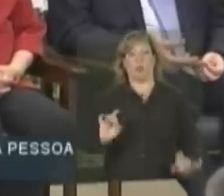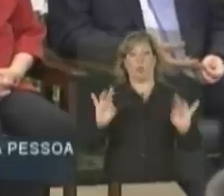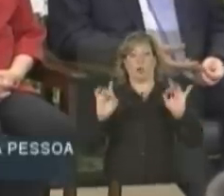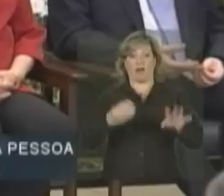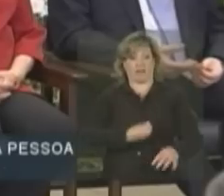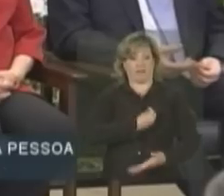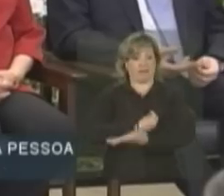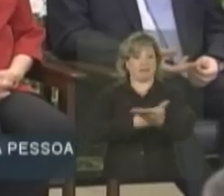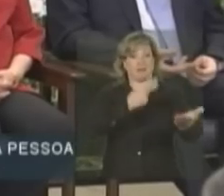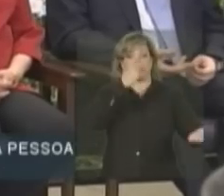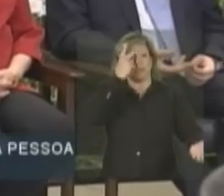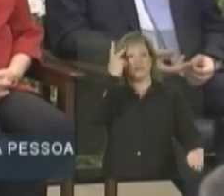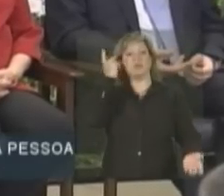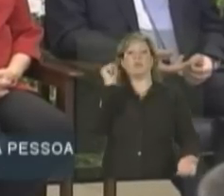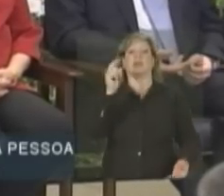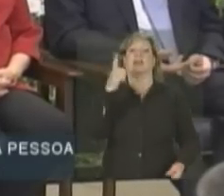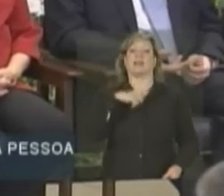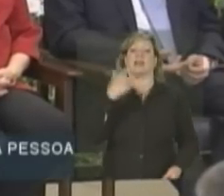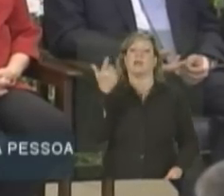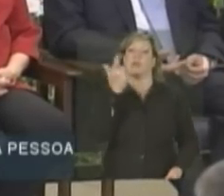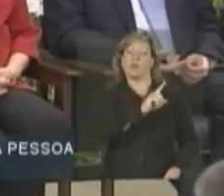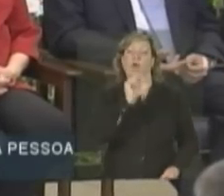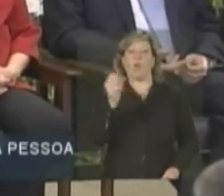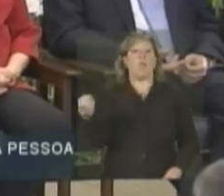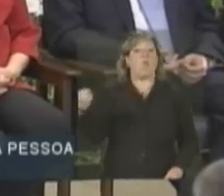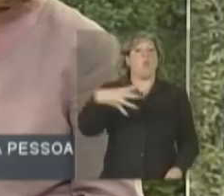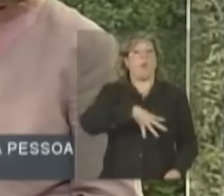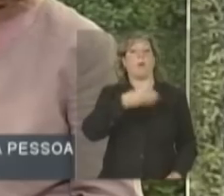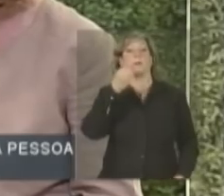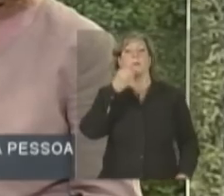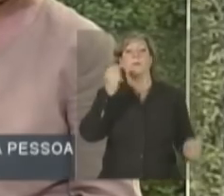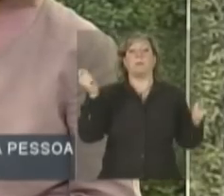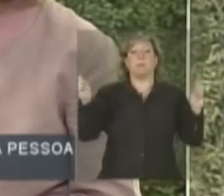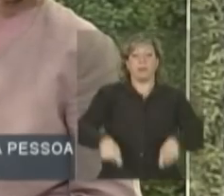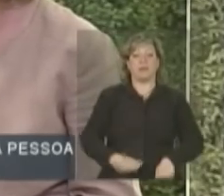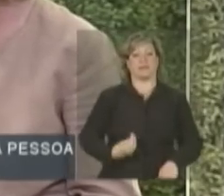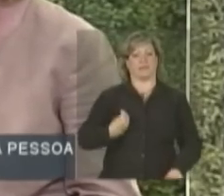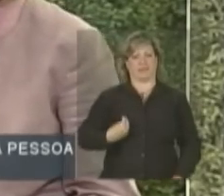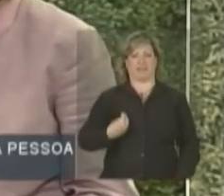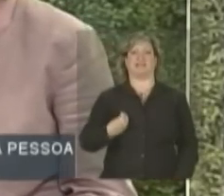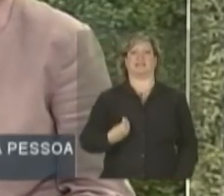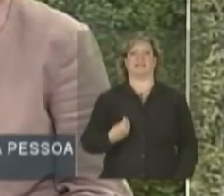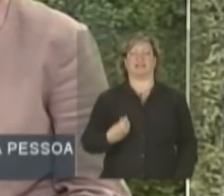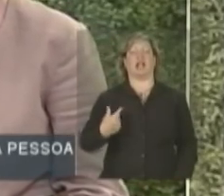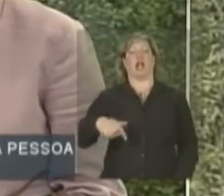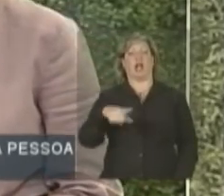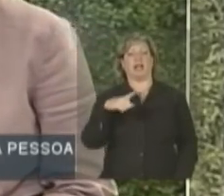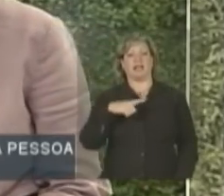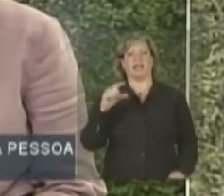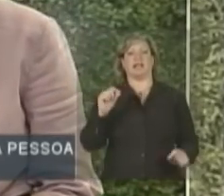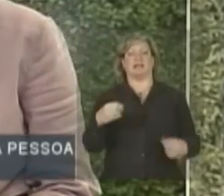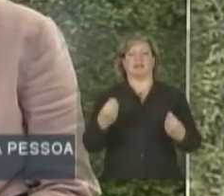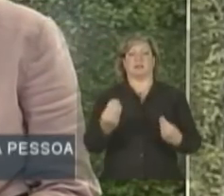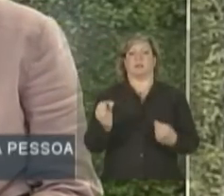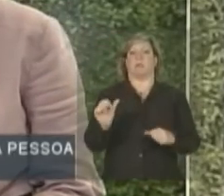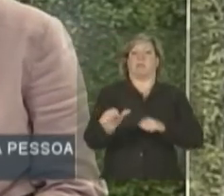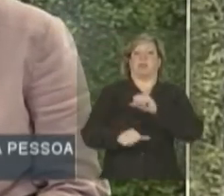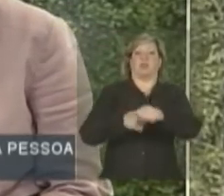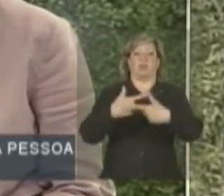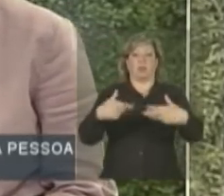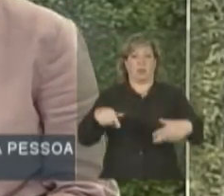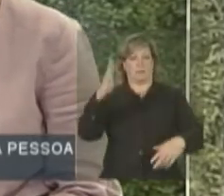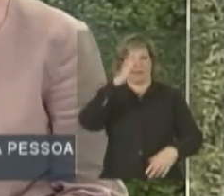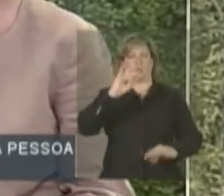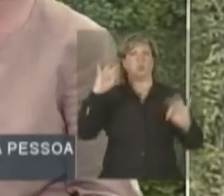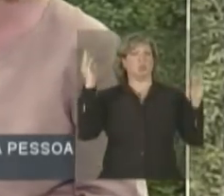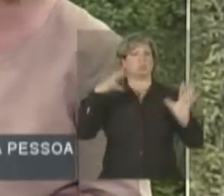as pessoas que têm alcançado uma nova possibilidade de vida. Nós temos fomentado mudanças, somos um país reconhecido no mundo